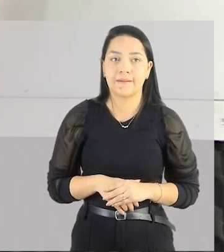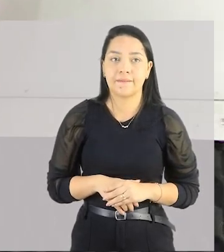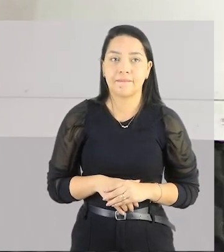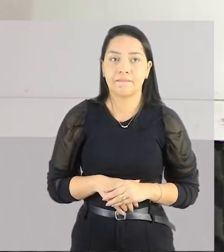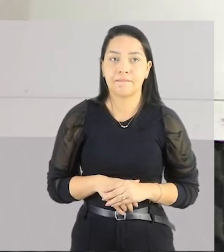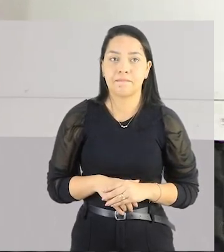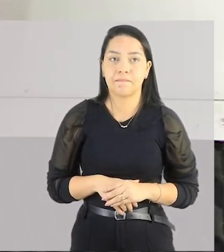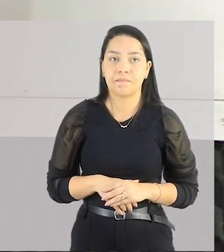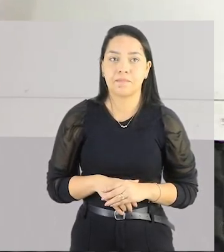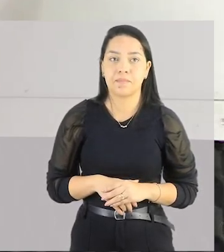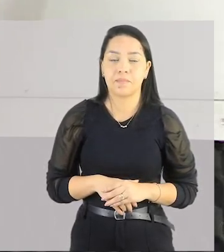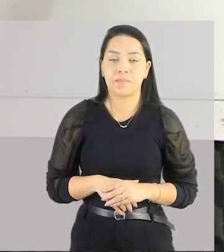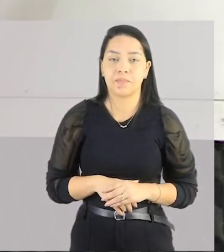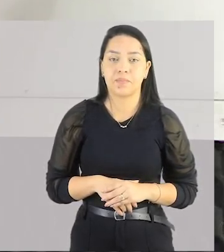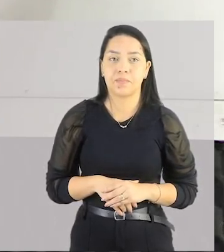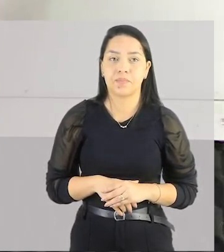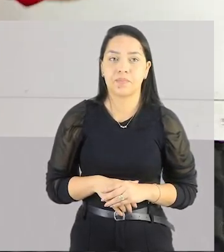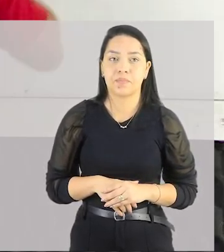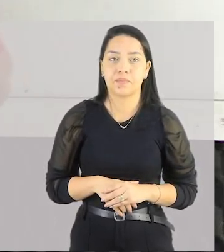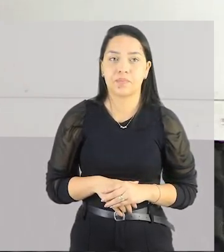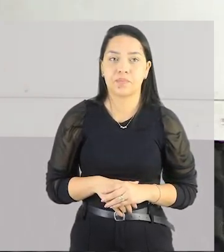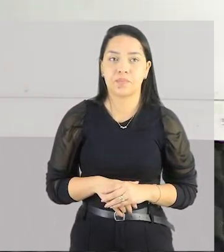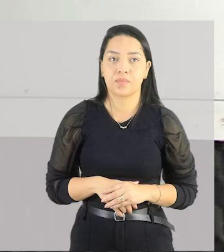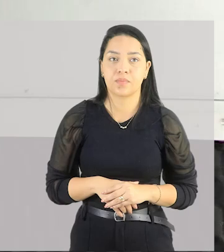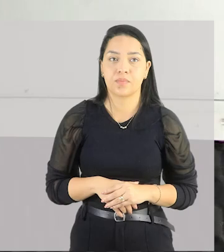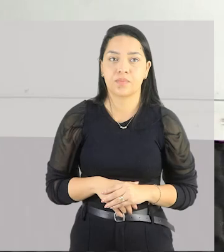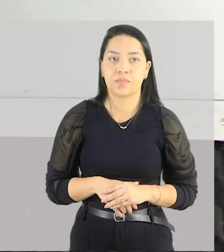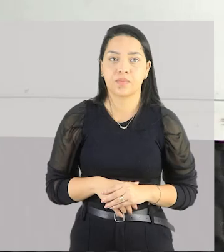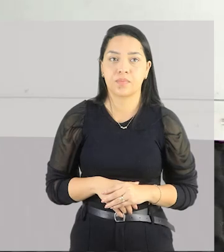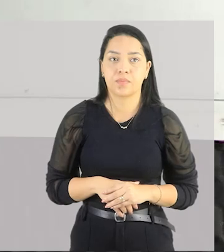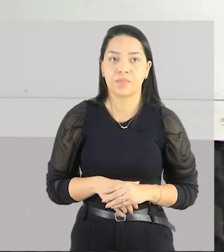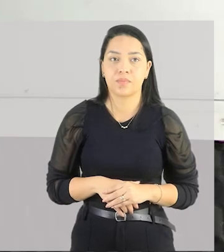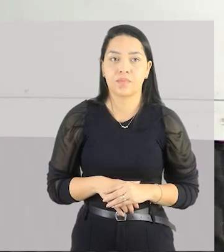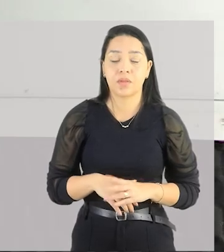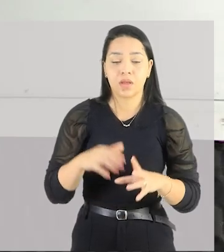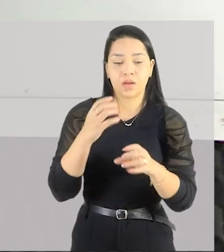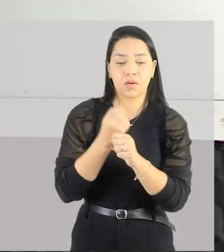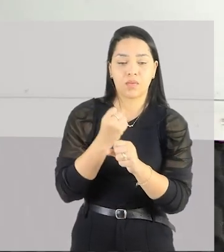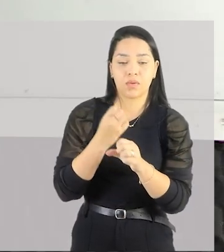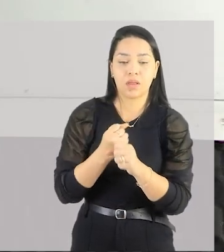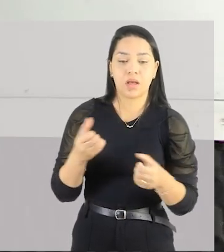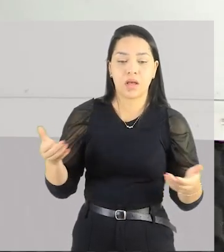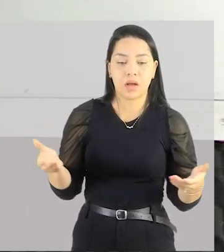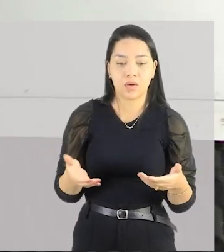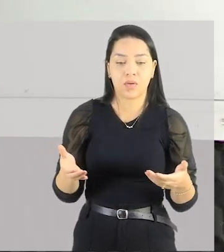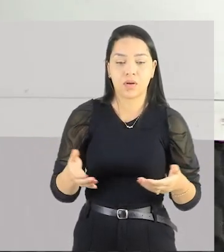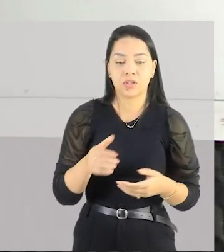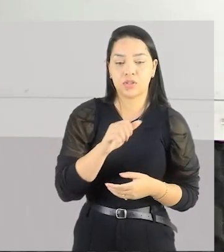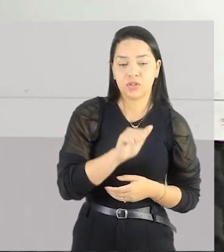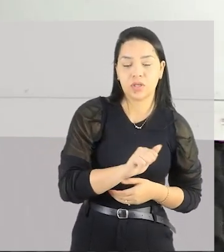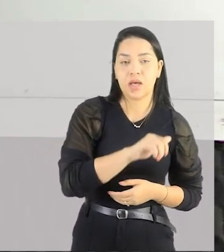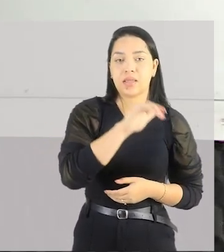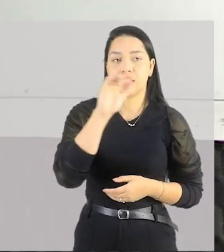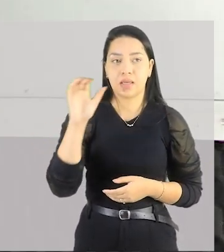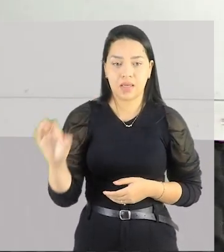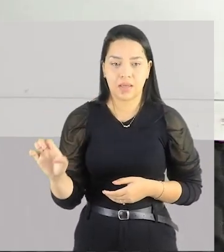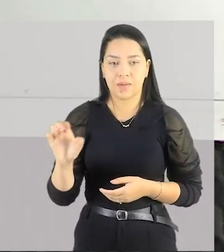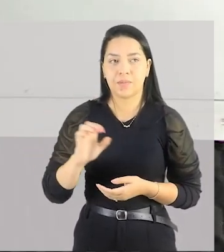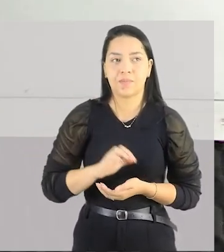quer reduzir, é porque ele quer que o menor. Vamos calcular agora os consumos de A até E.